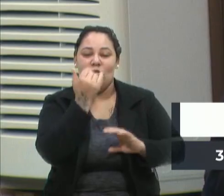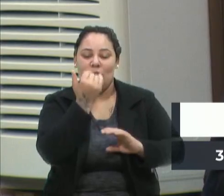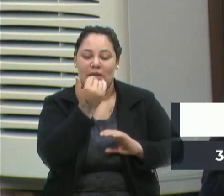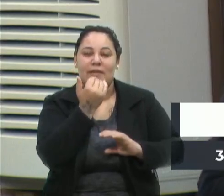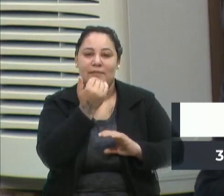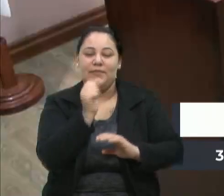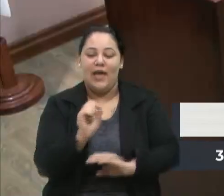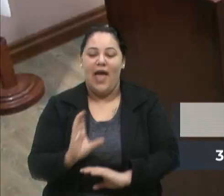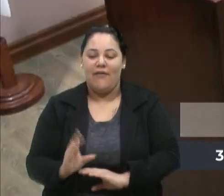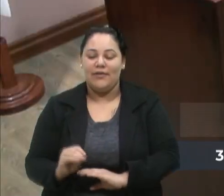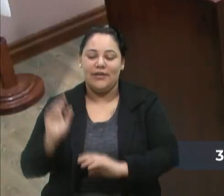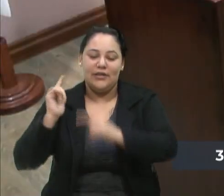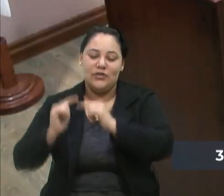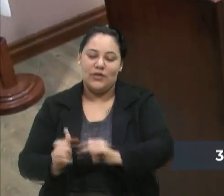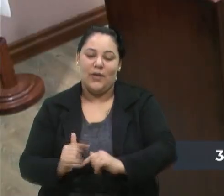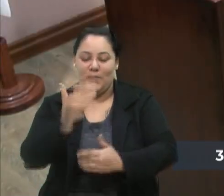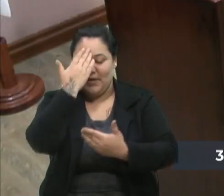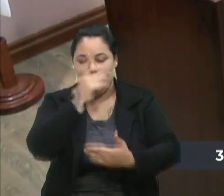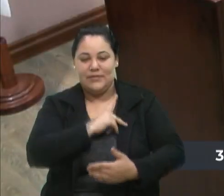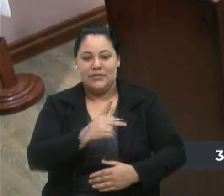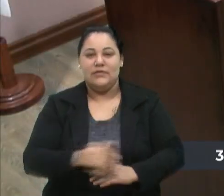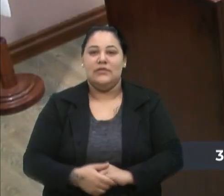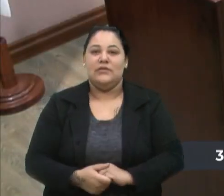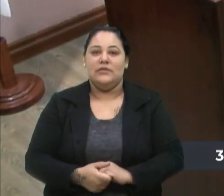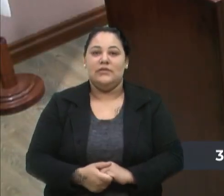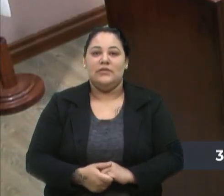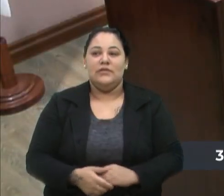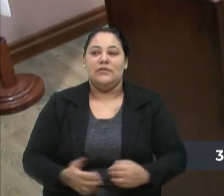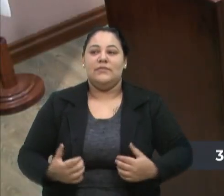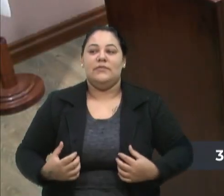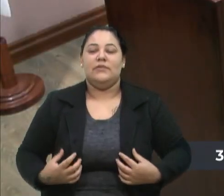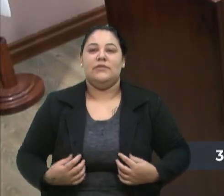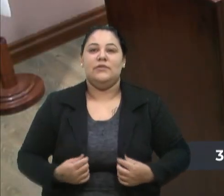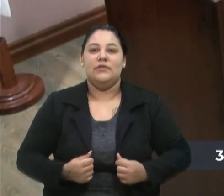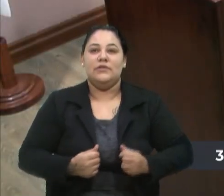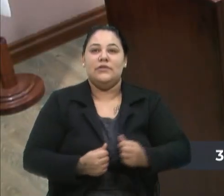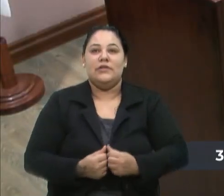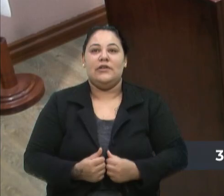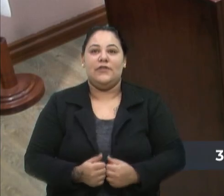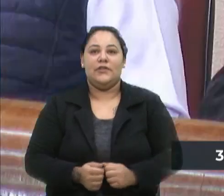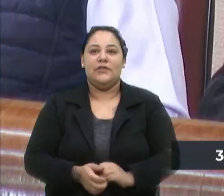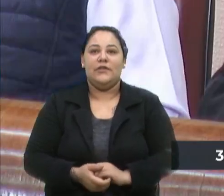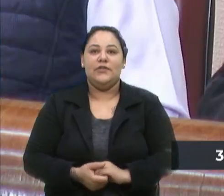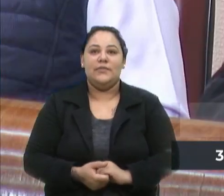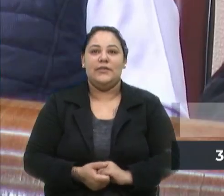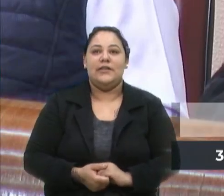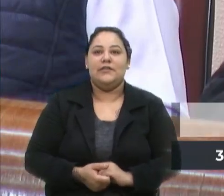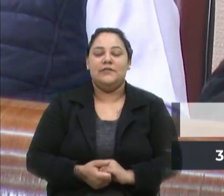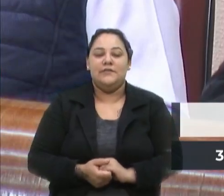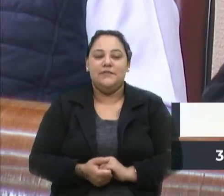Obrigado, presidente. Obrigado. Mais alguém? Encerrado.